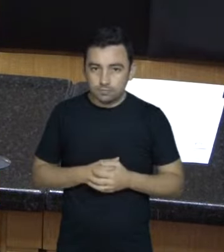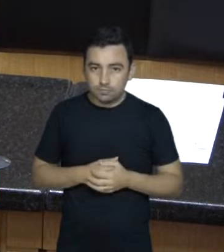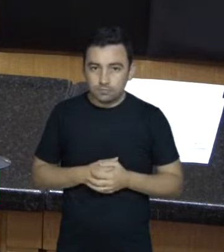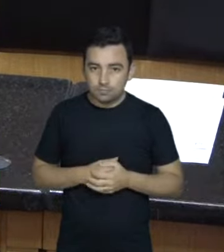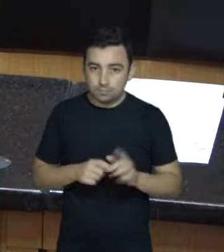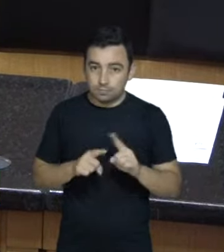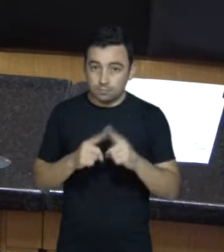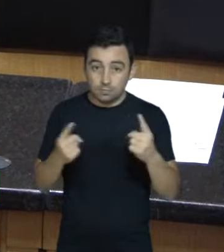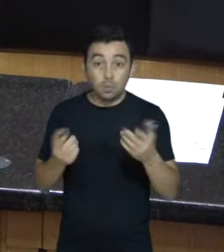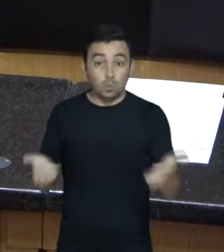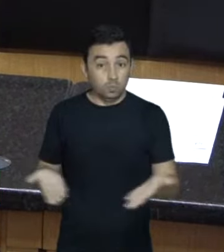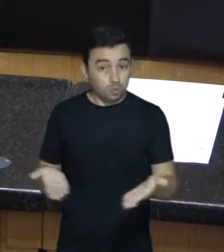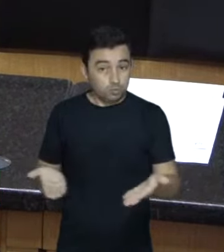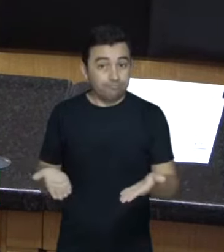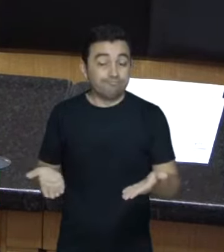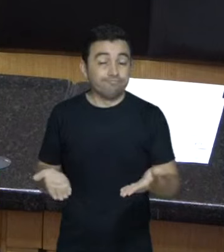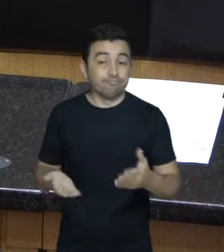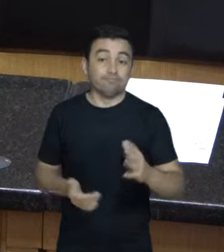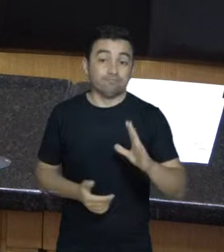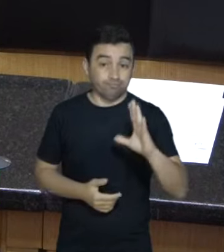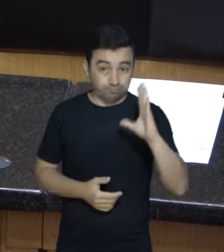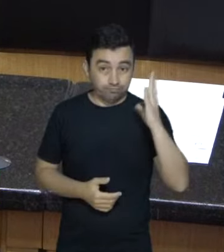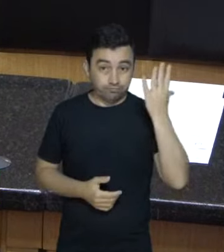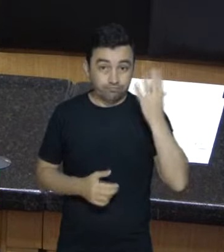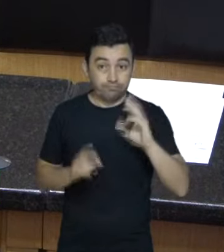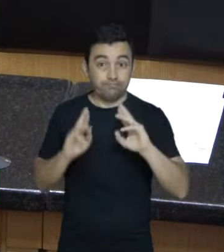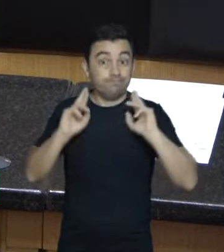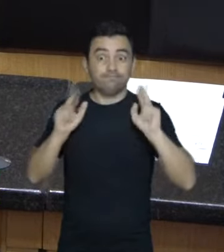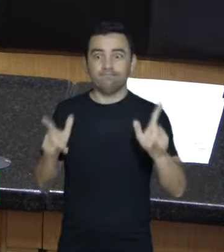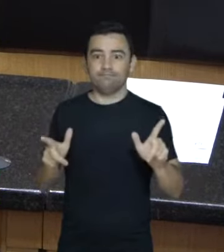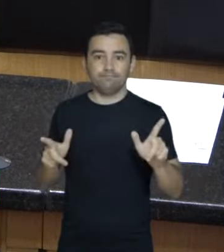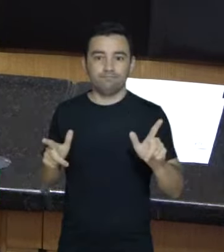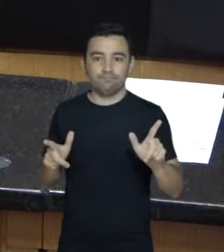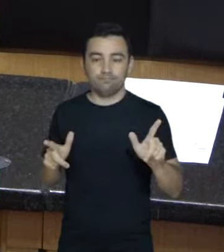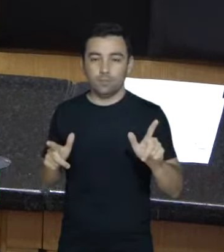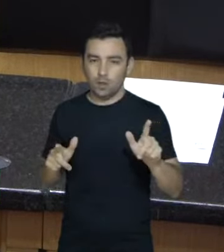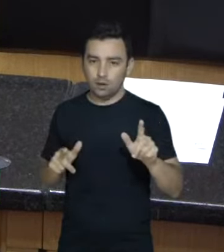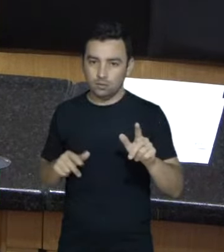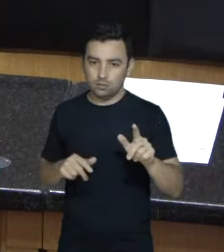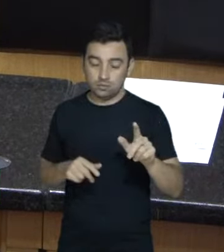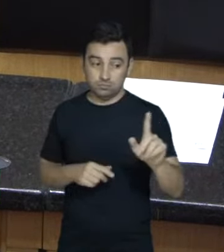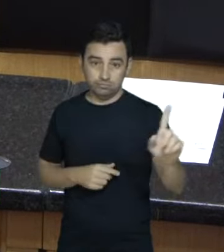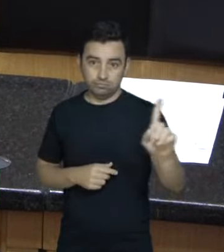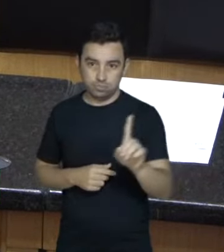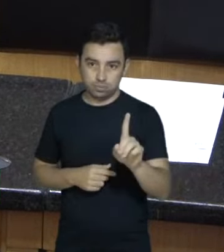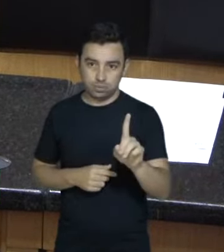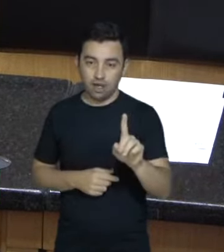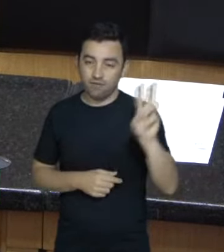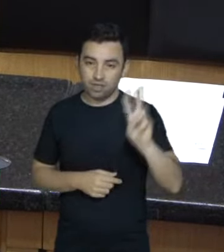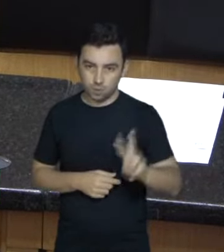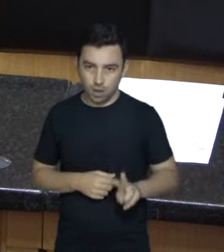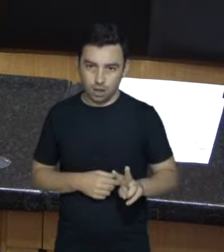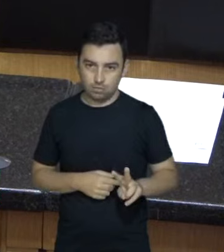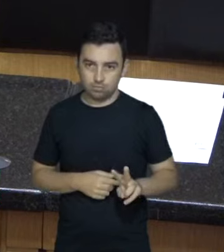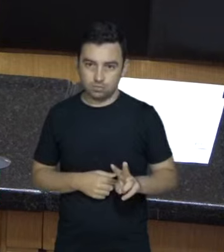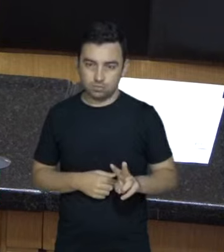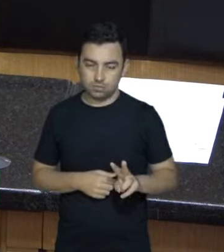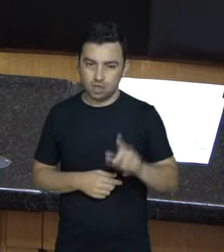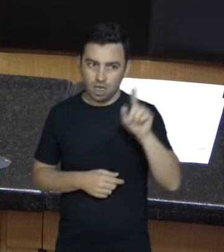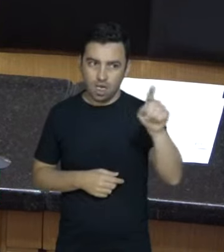hoje aconteceu algo realmente diferente. Veio um cidadão da Venezuela, que está rolando desde